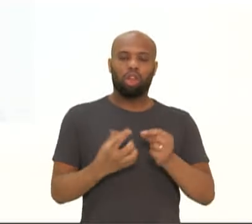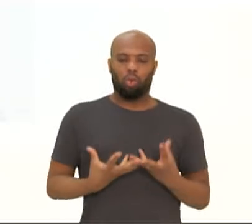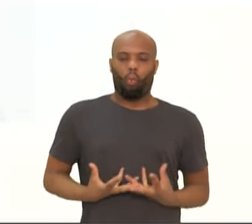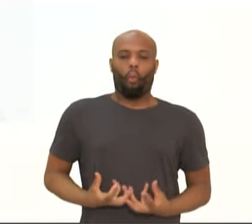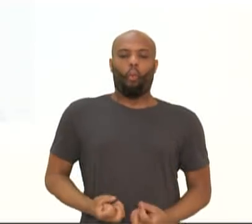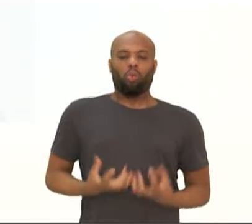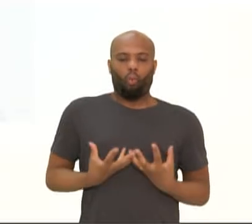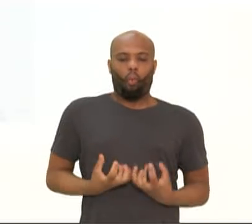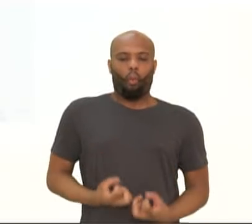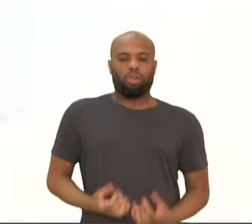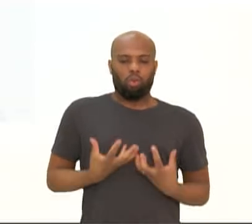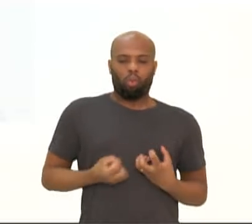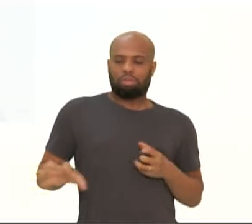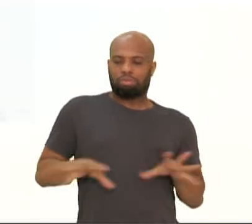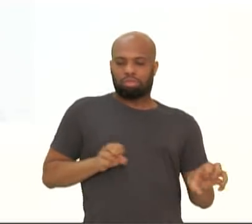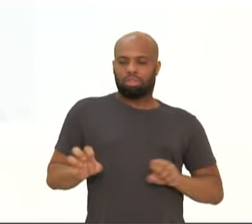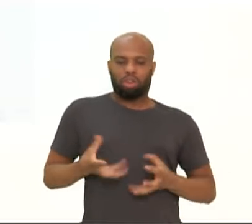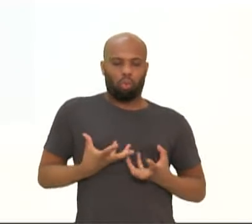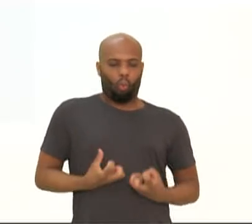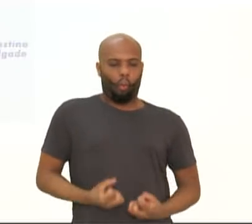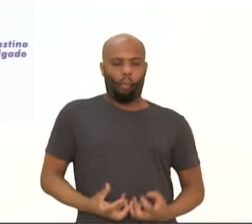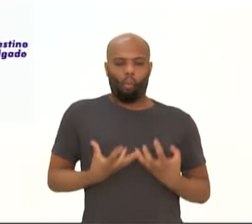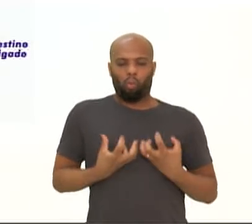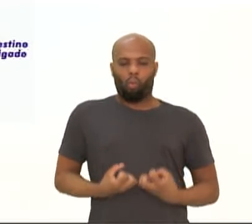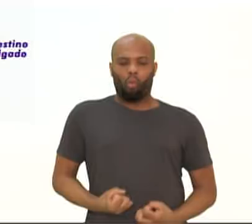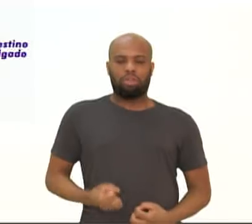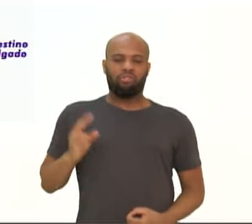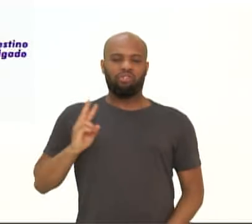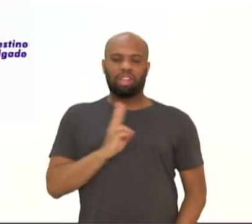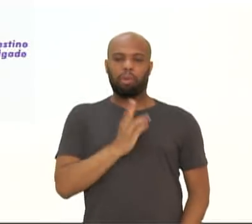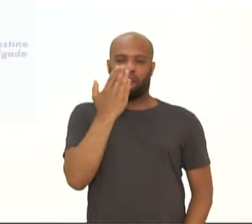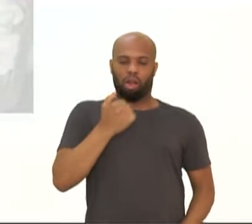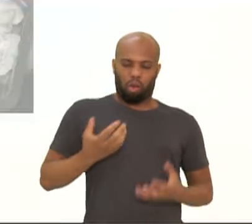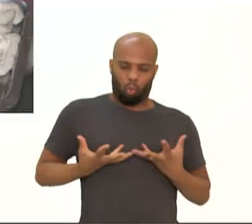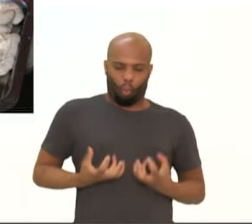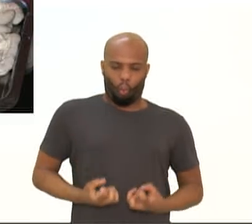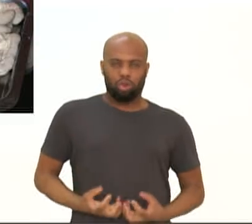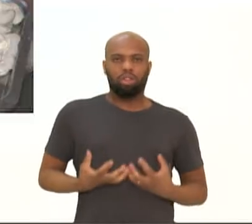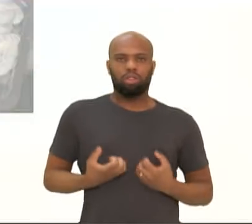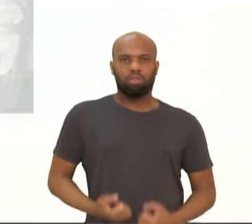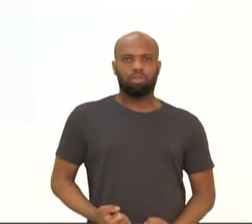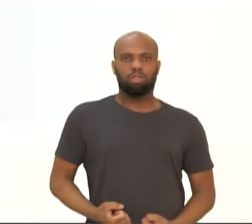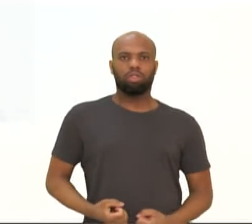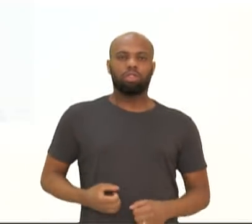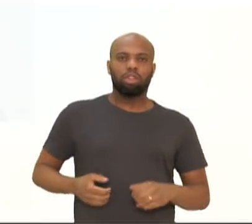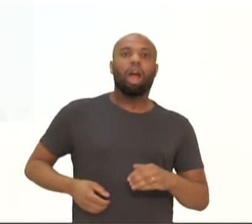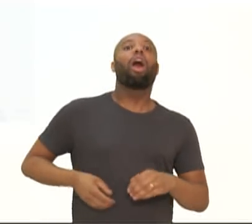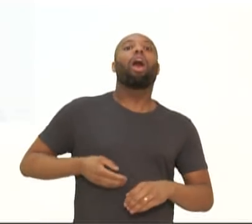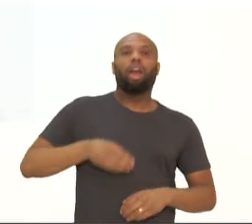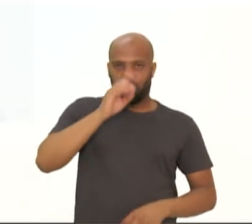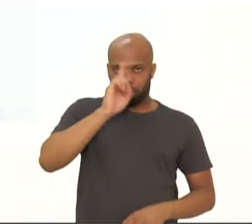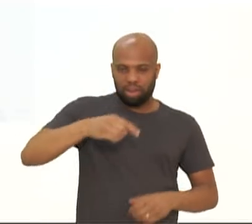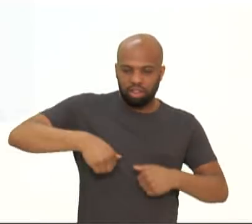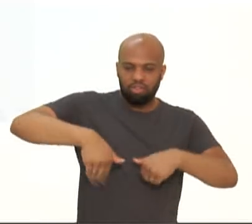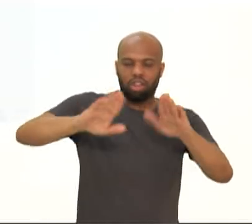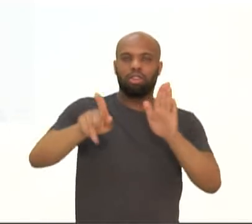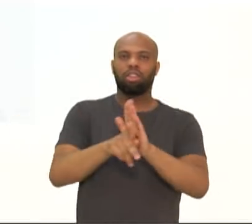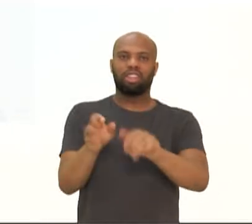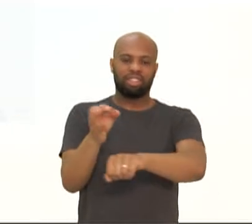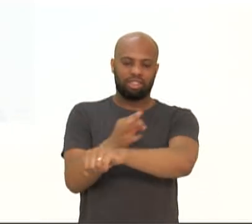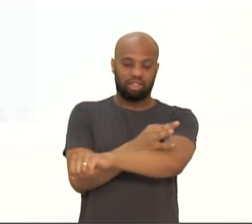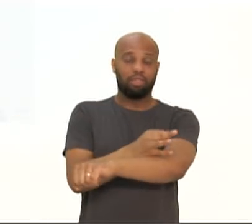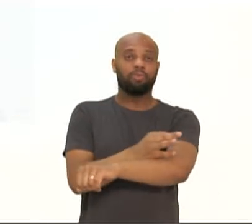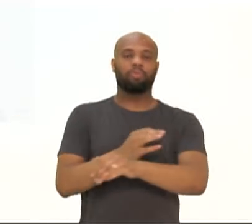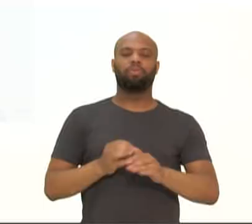dos nutrientes, captação, pegar aqueles nutrientes pequenininhos para mandar para as células, tá? Essa é a função do